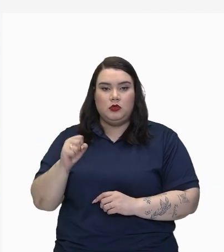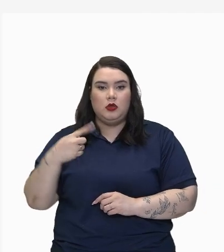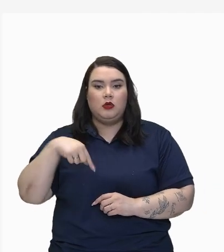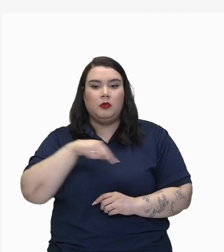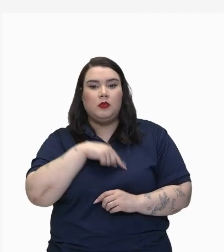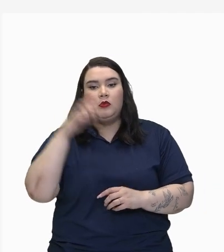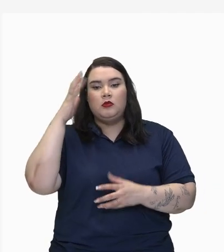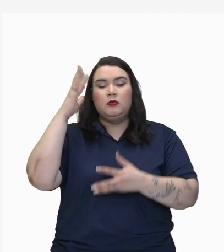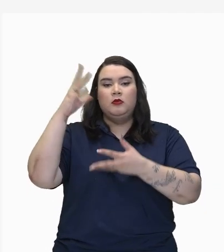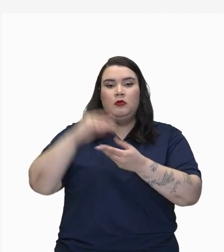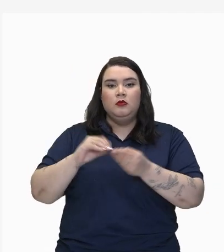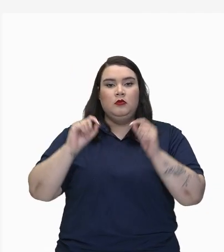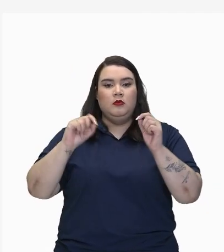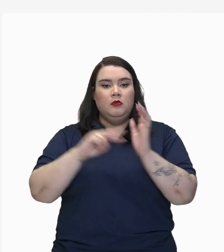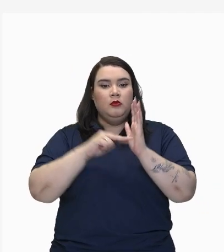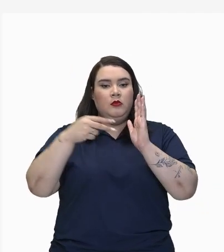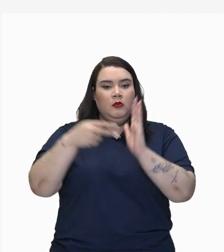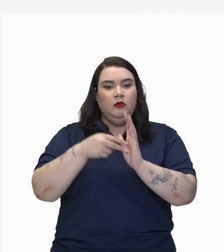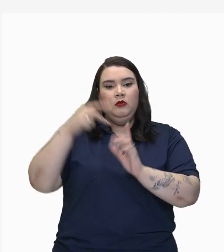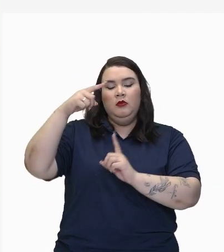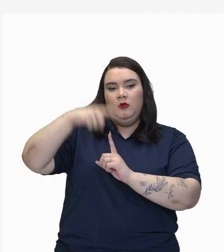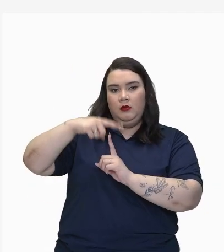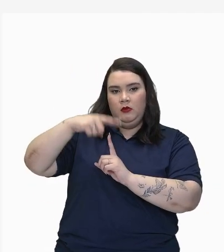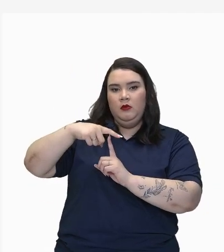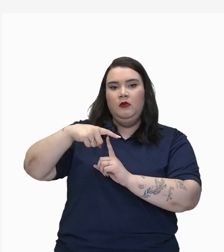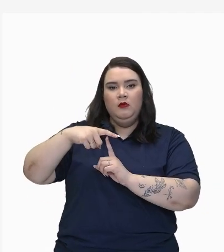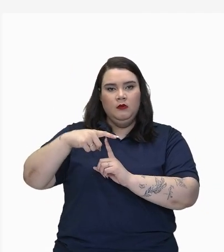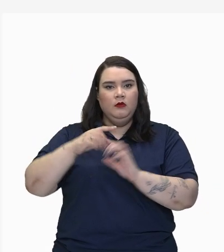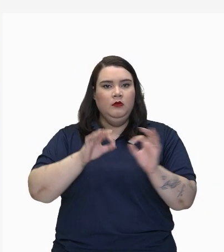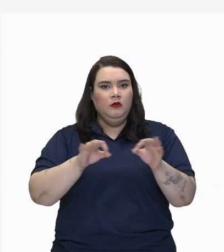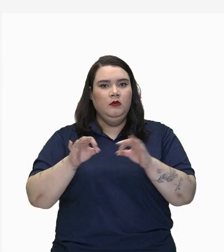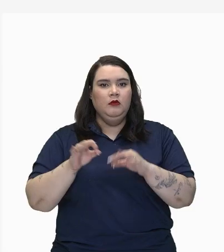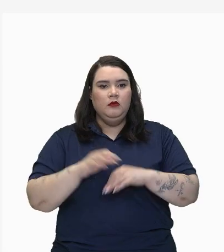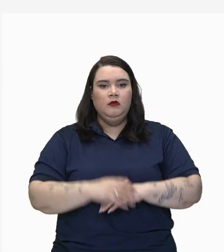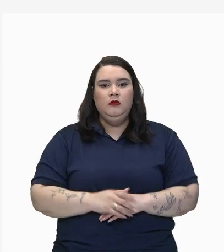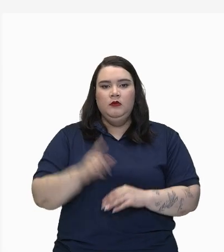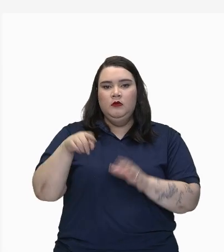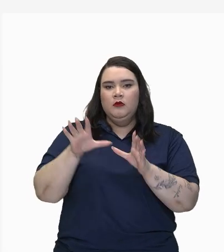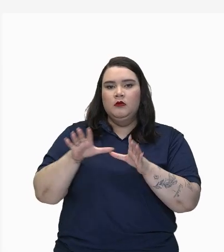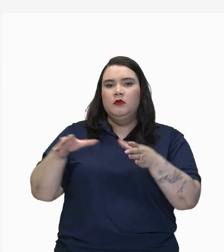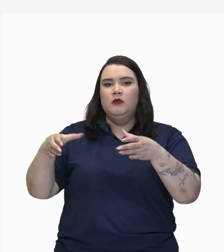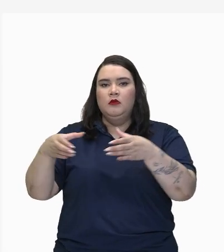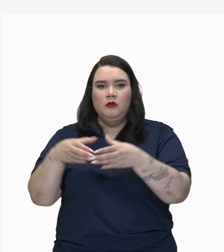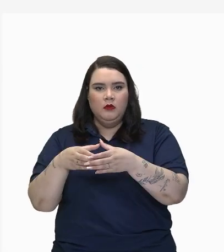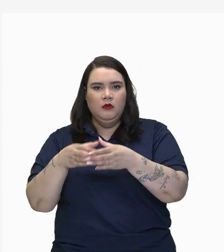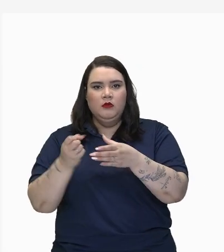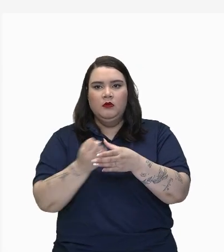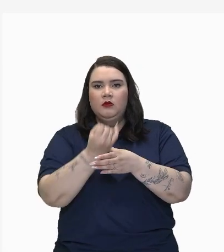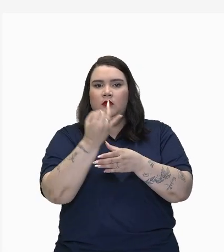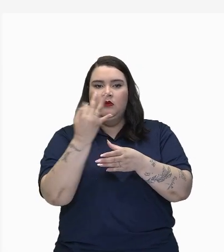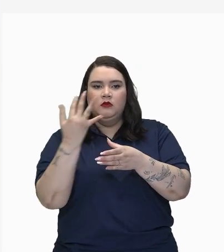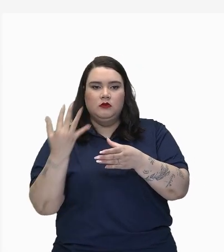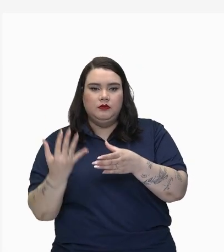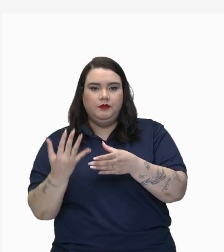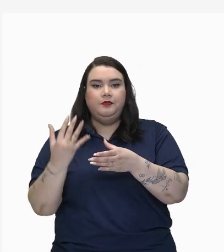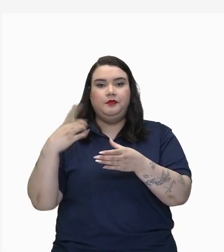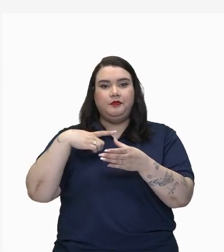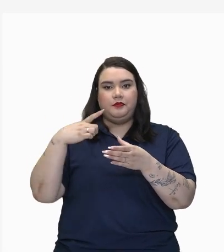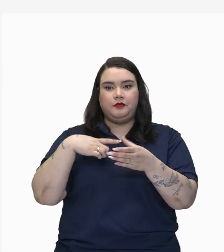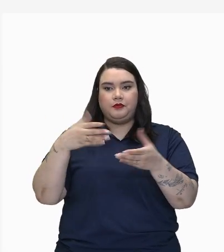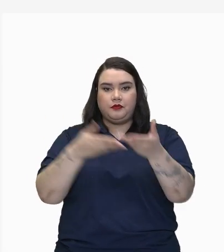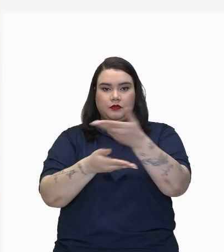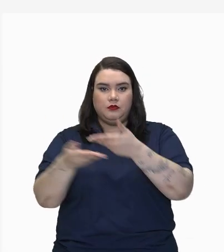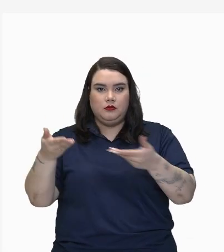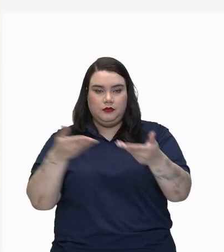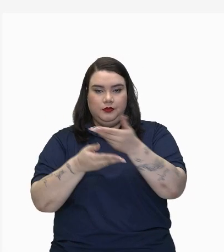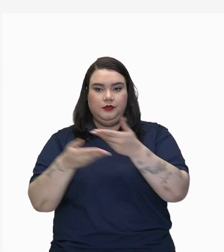de espécie, né? Então, as espécies é aquele grupo, aquela população que eles conseguem